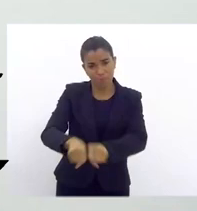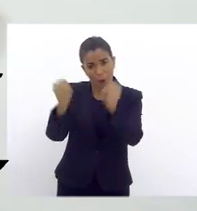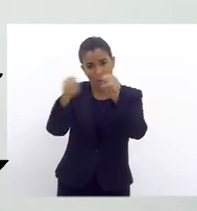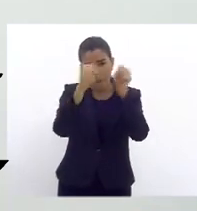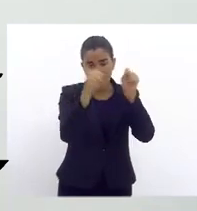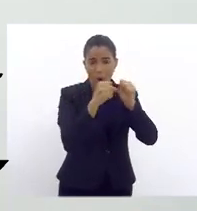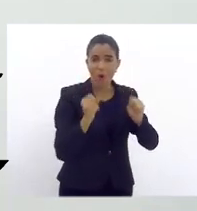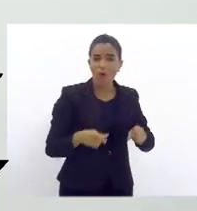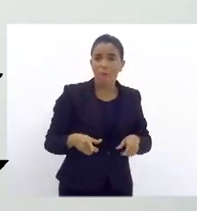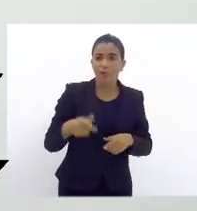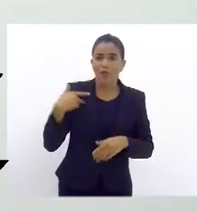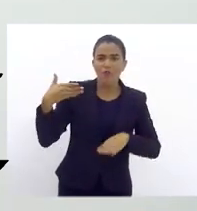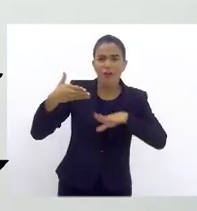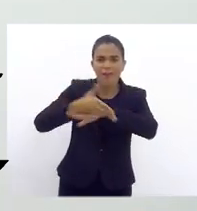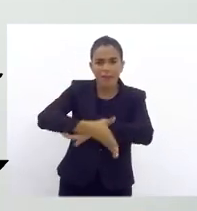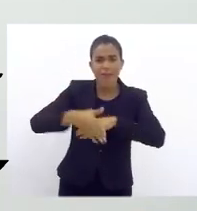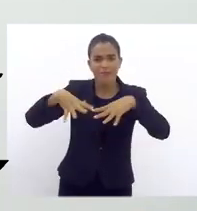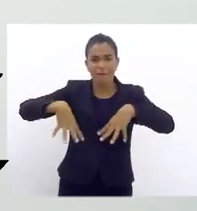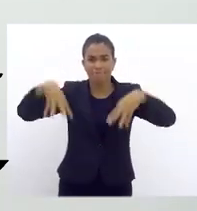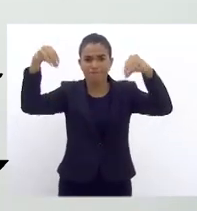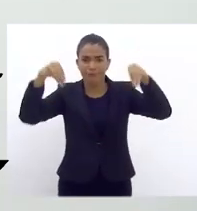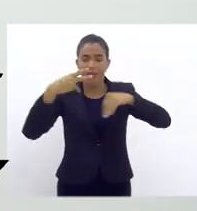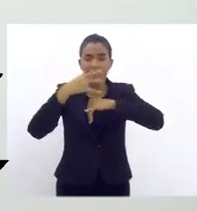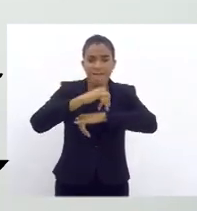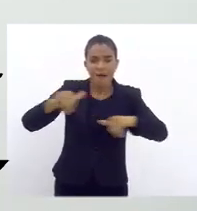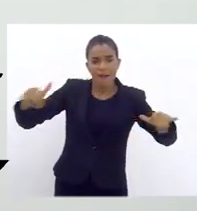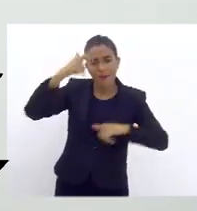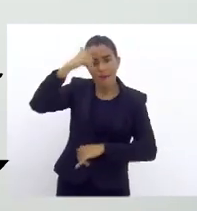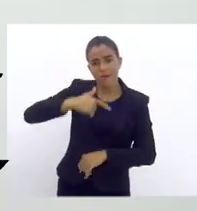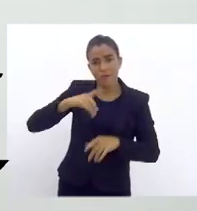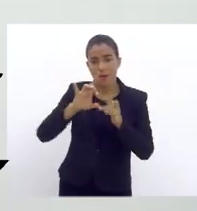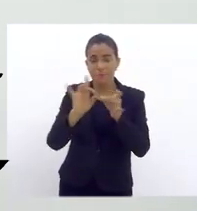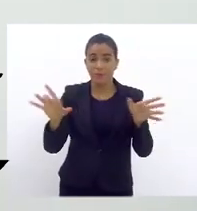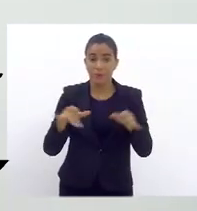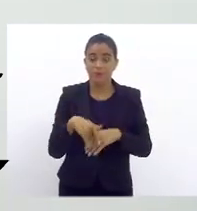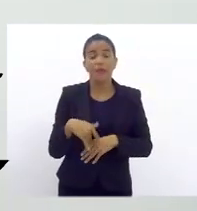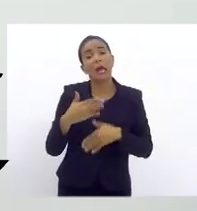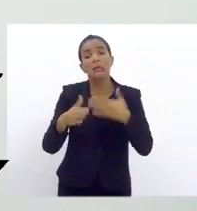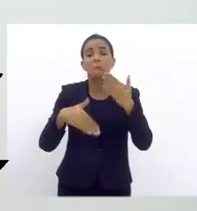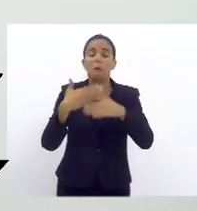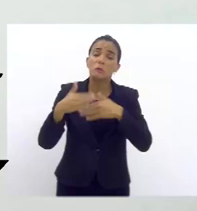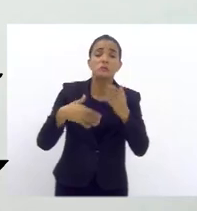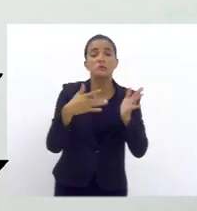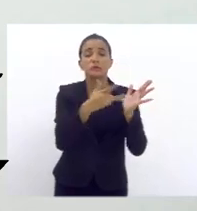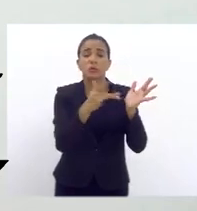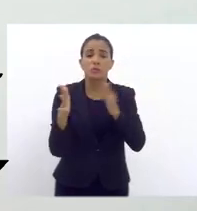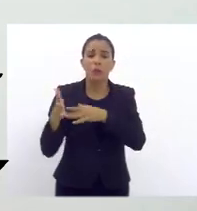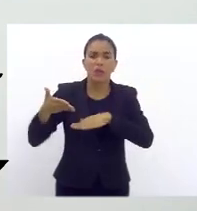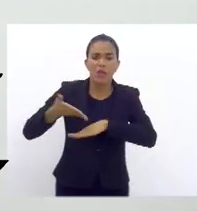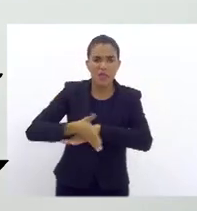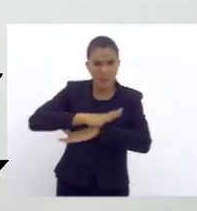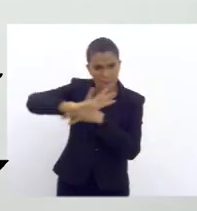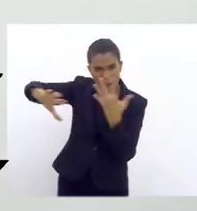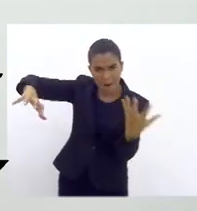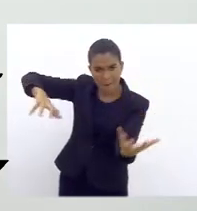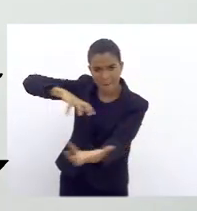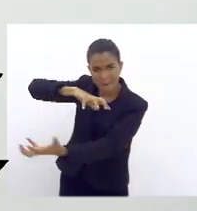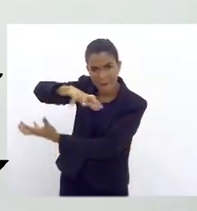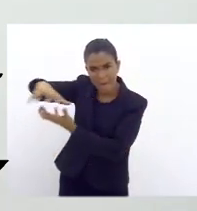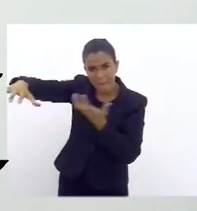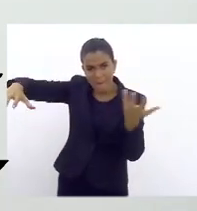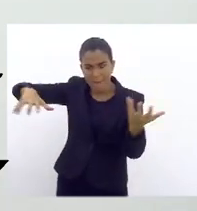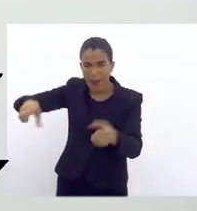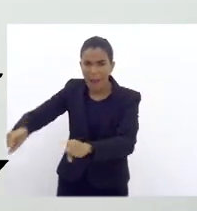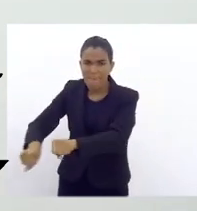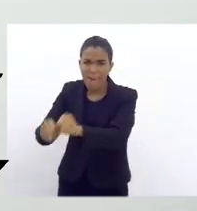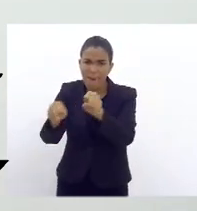o protocolo eu vim entrar dentro do templo e dizer que sou Libertador E aí da outra vez que ele entra no tempo é para arrumar uma roça mesmo é